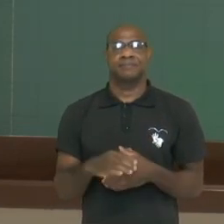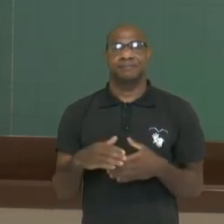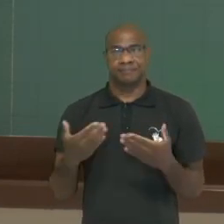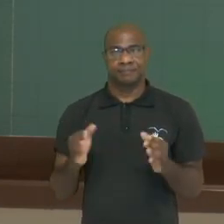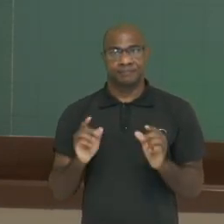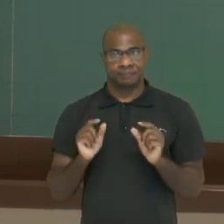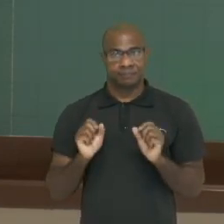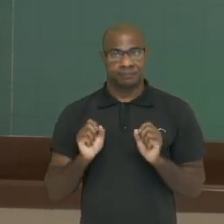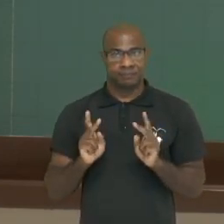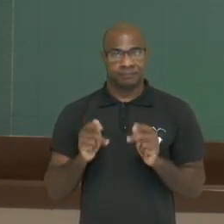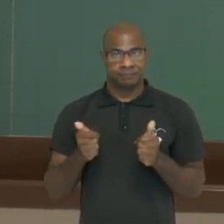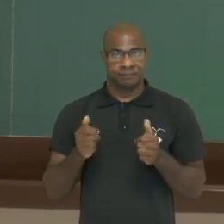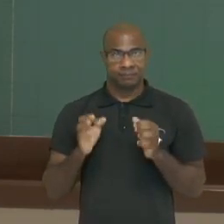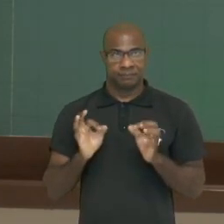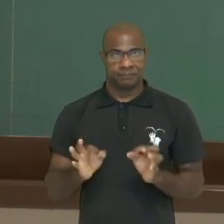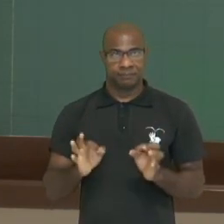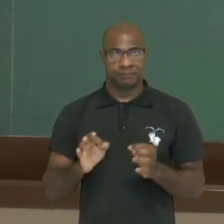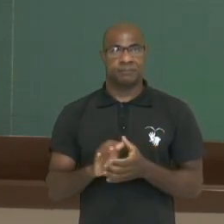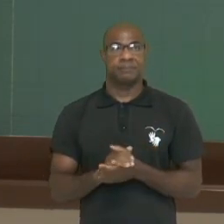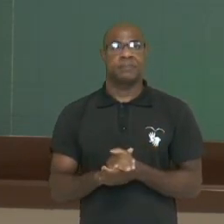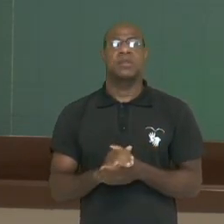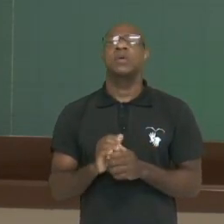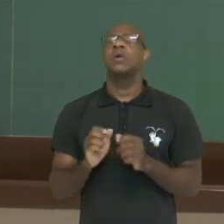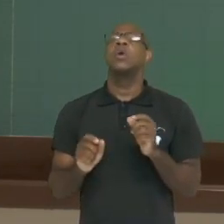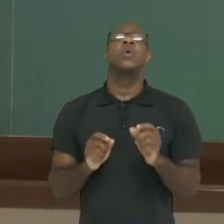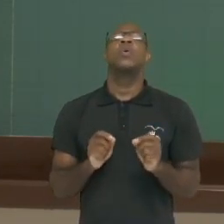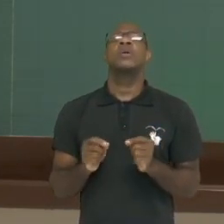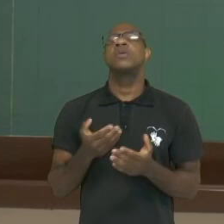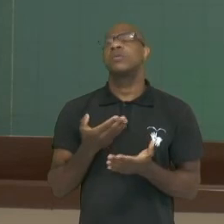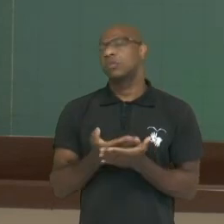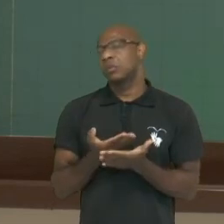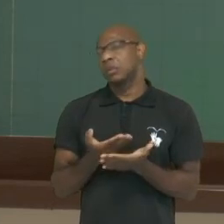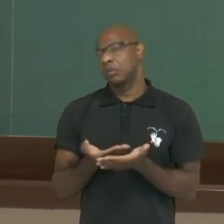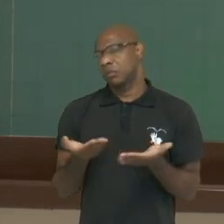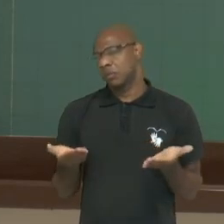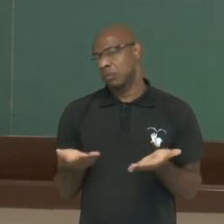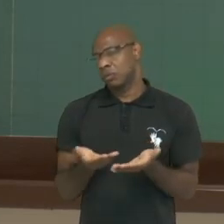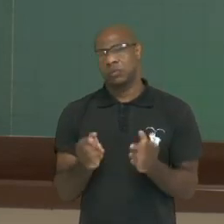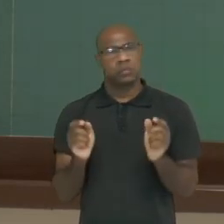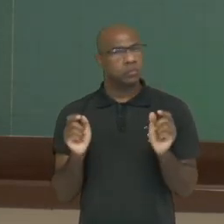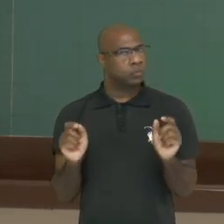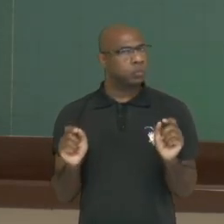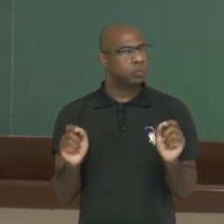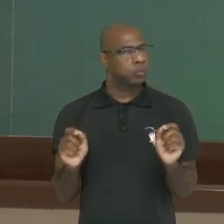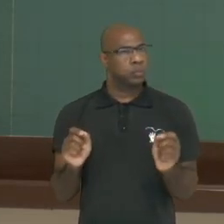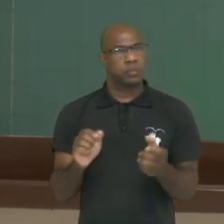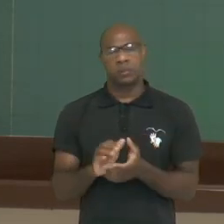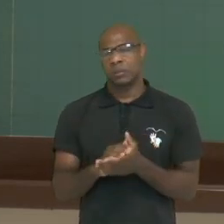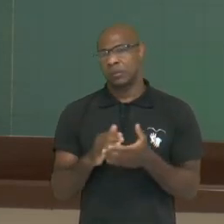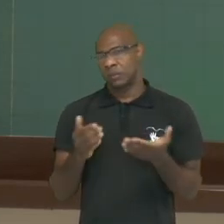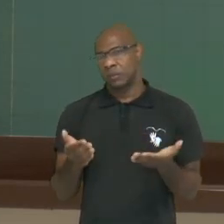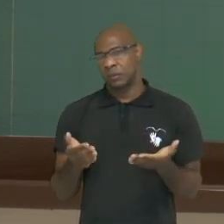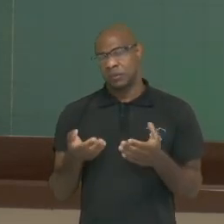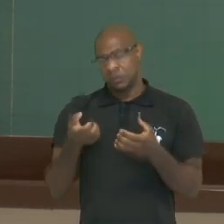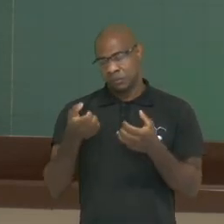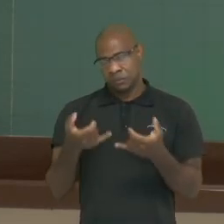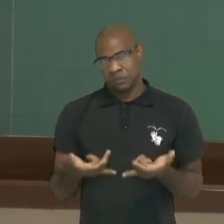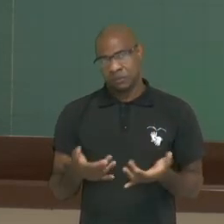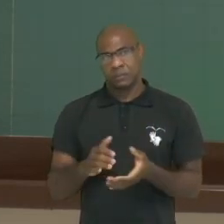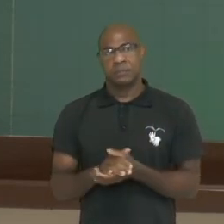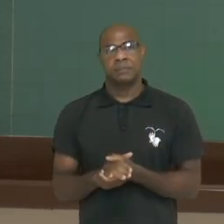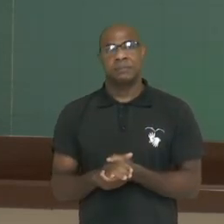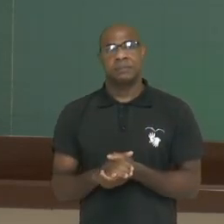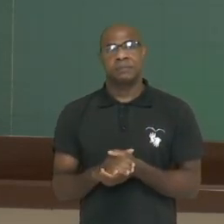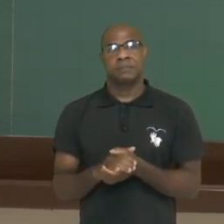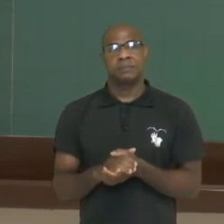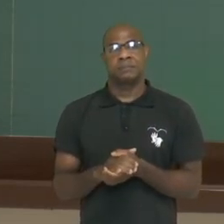certo? Na sequência, então, vamos revisar o que vimos na aula de hoje sobre o Karatê. Falamos